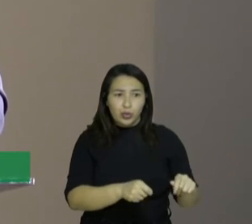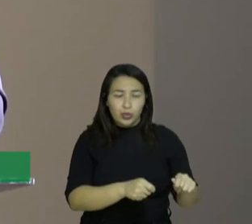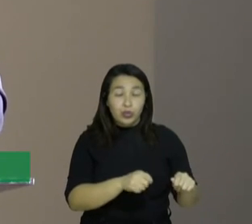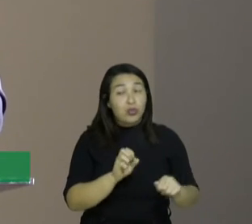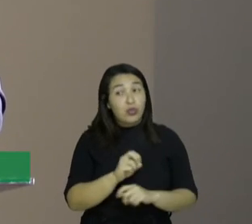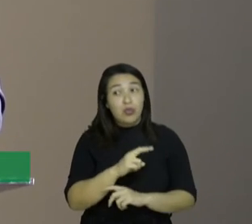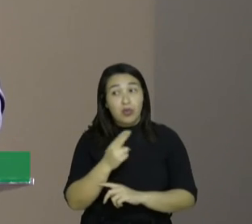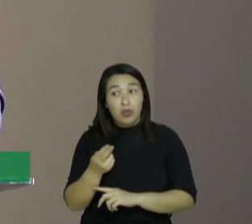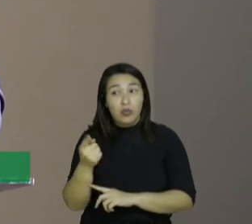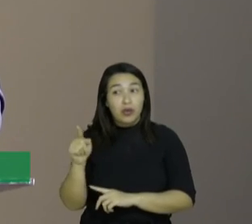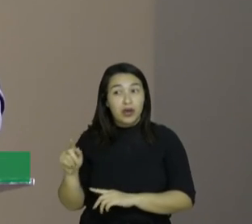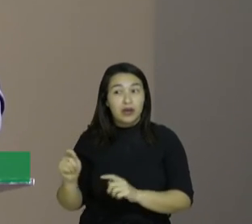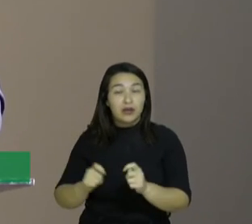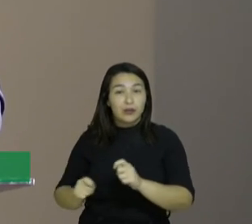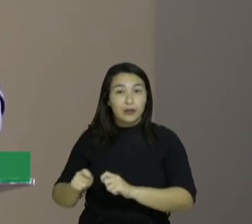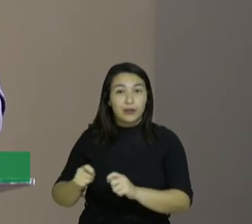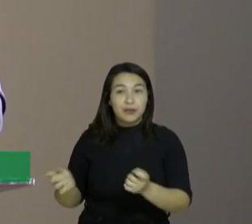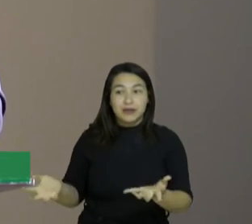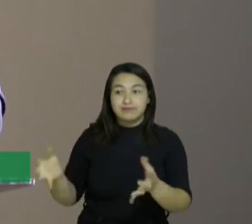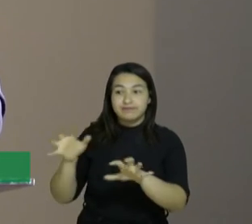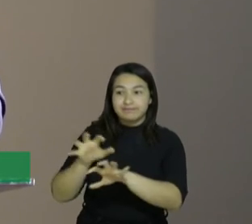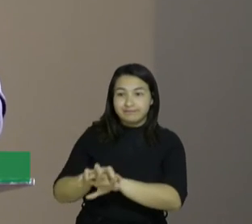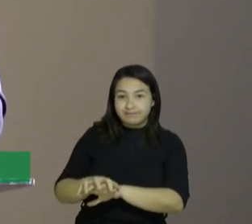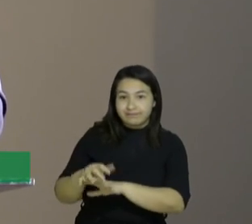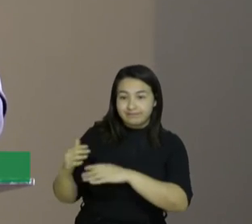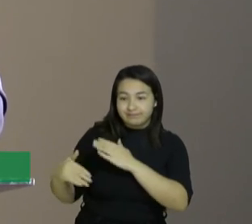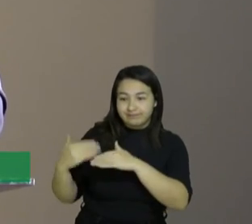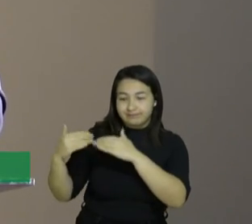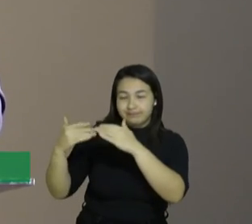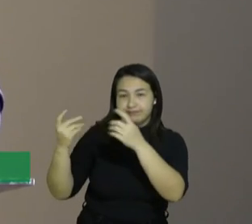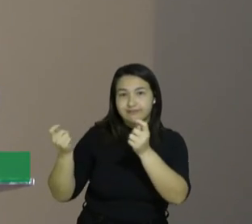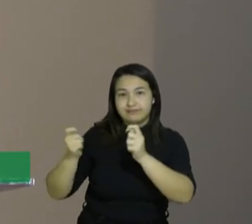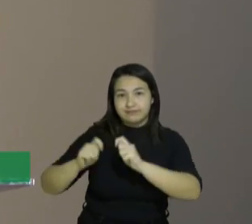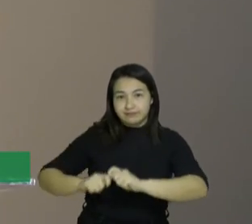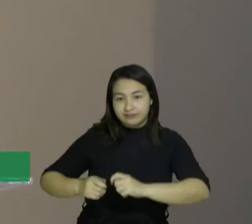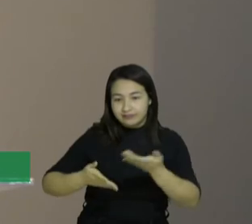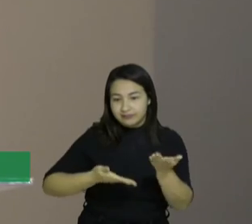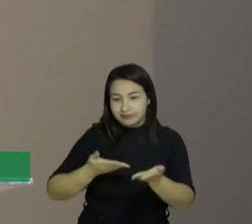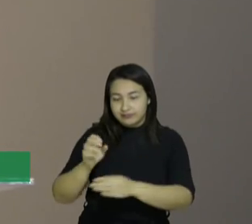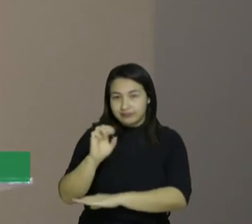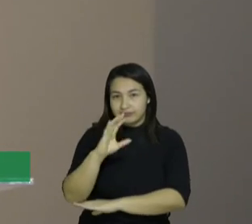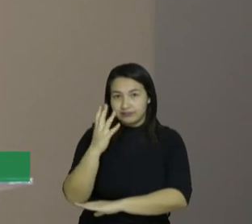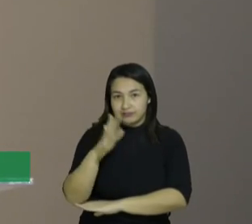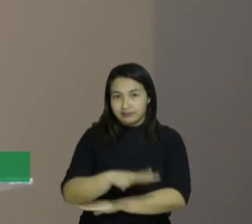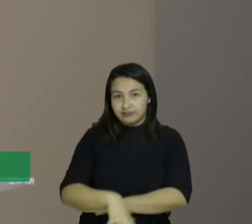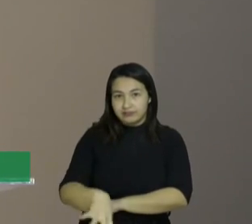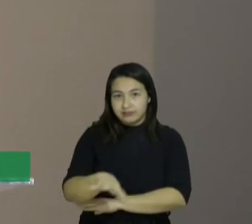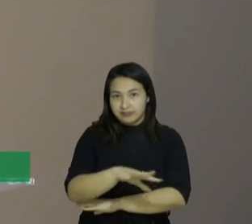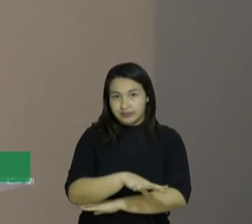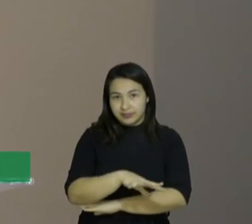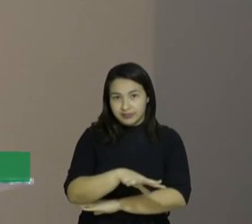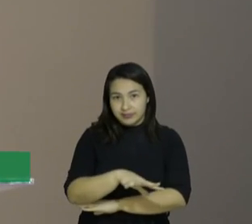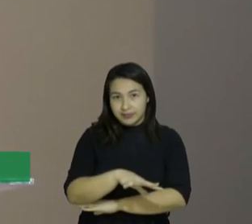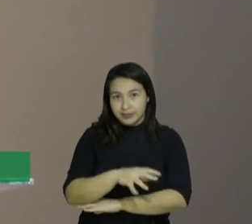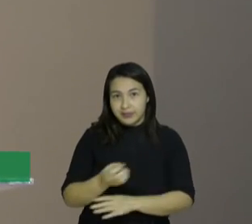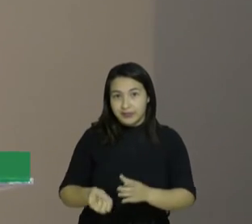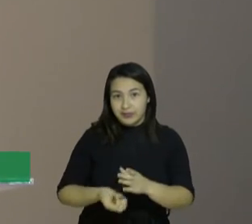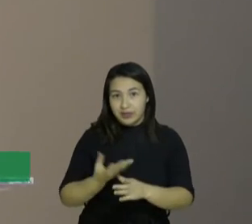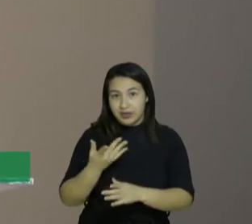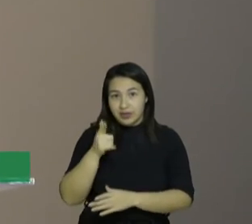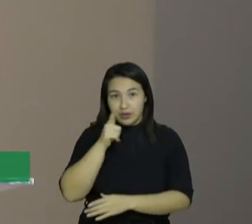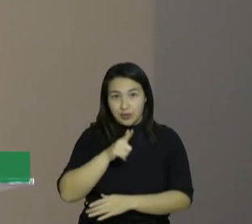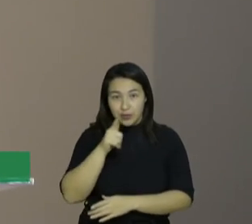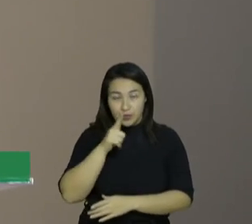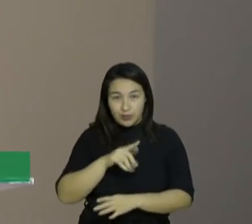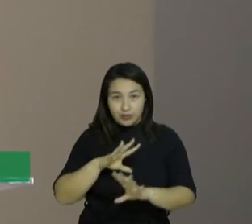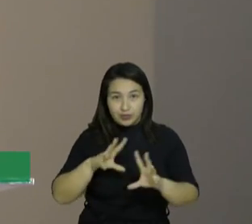economia inclusiva e regenerativa que restaura os ecosistemas valoriz a diversid cultural e cria oportunidades